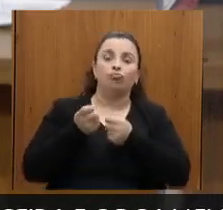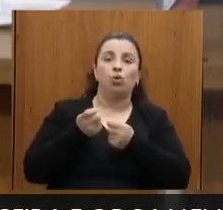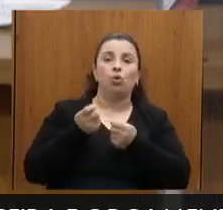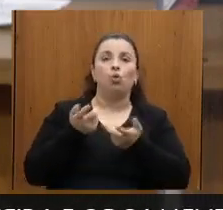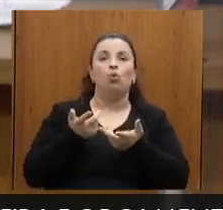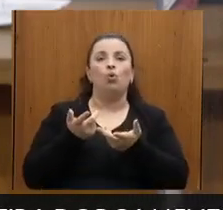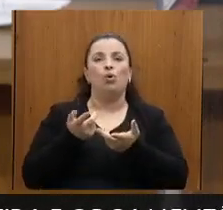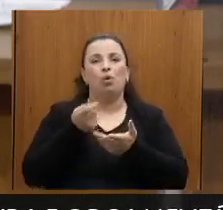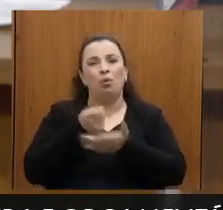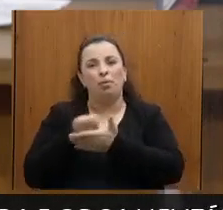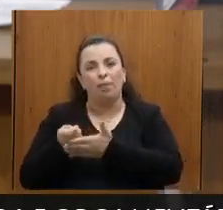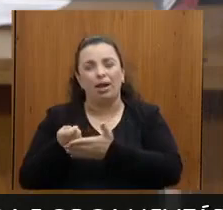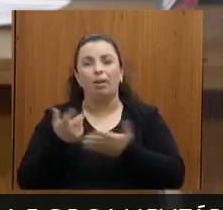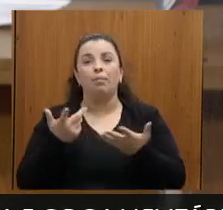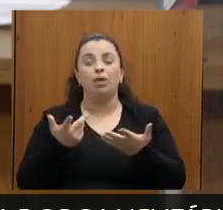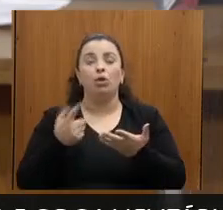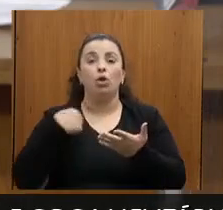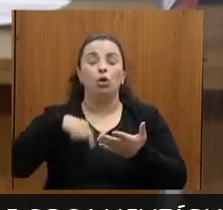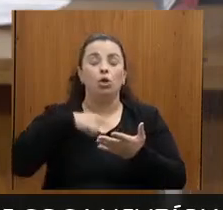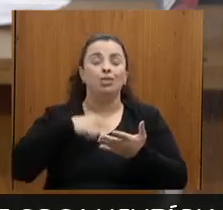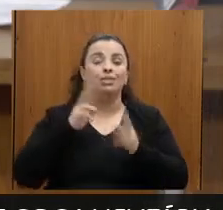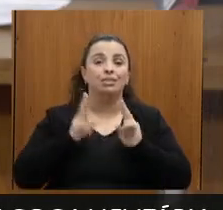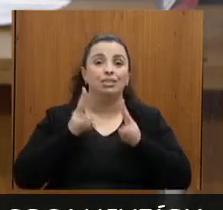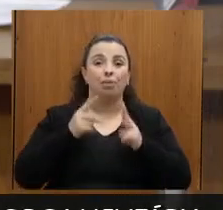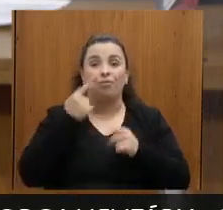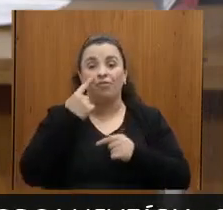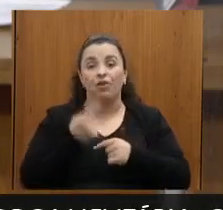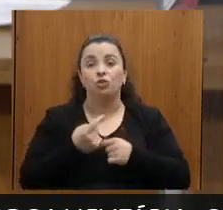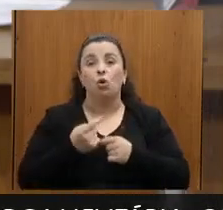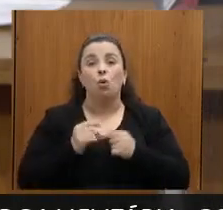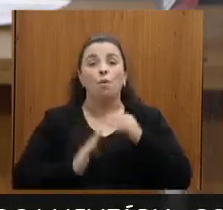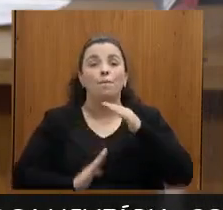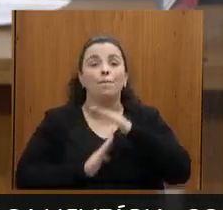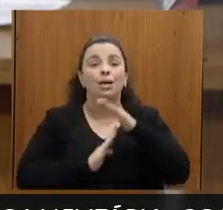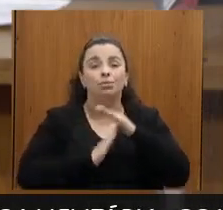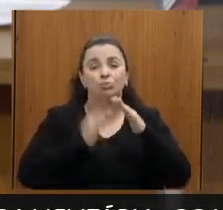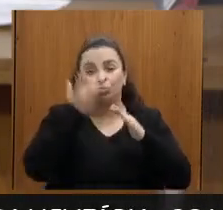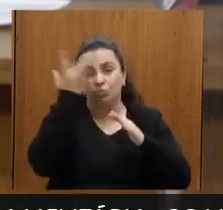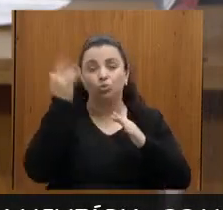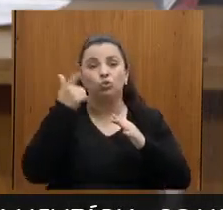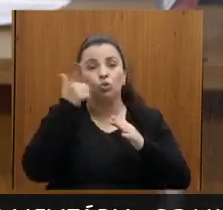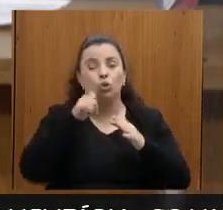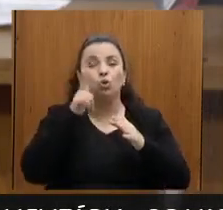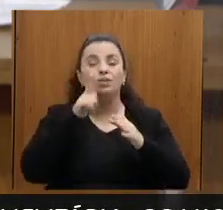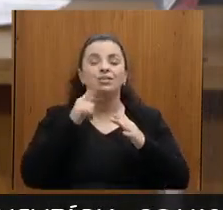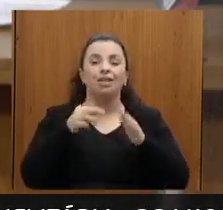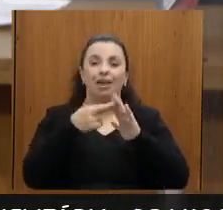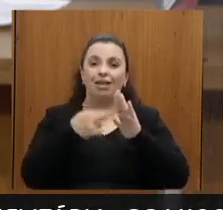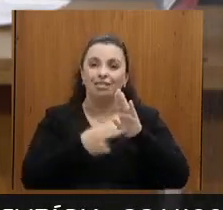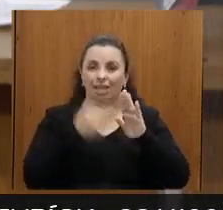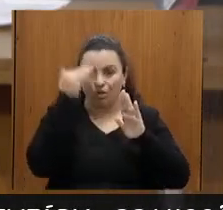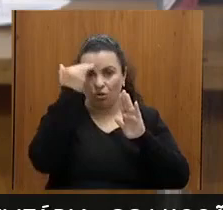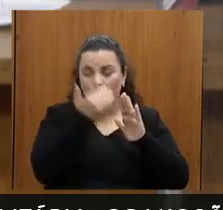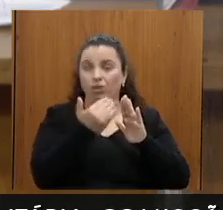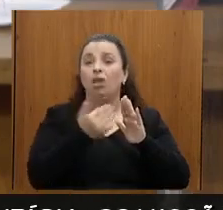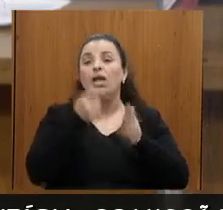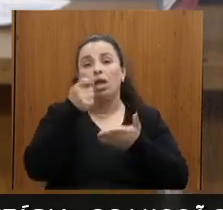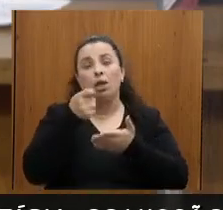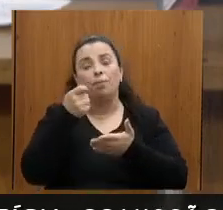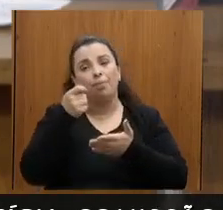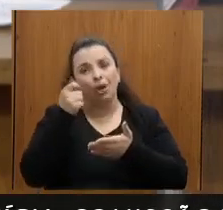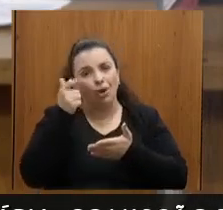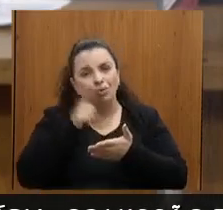posto, nós, a cada mês, vemos o máximo de pessoas que conseguimos pagar que atendam a esses critérios. Então, dois fatores que